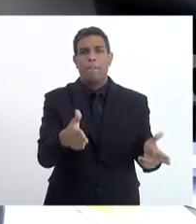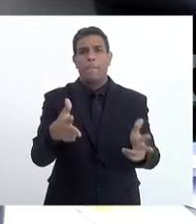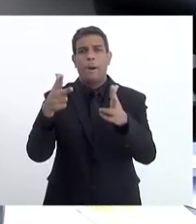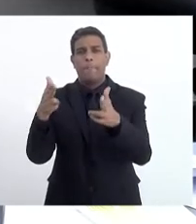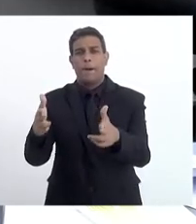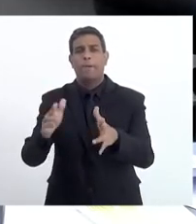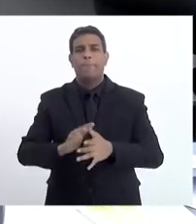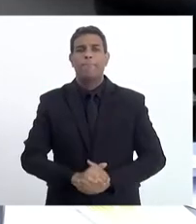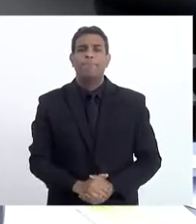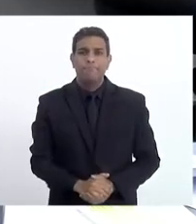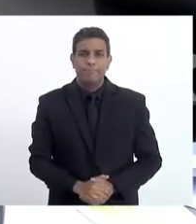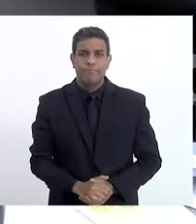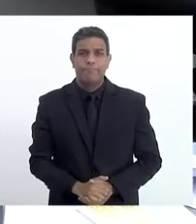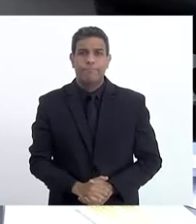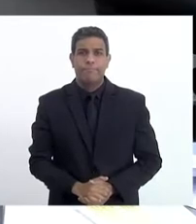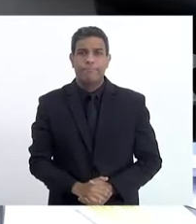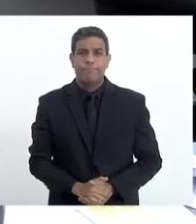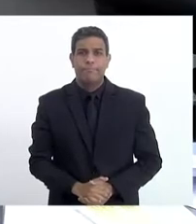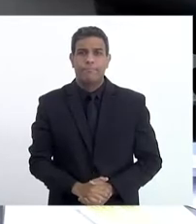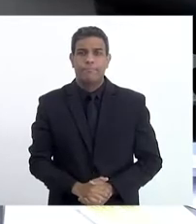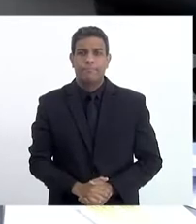manhã.